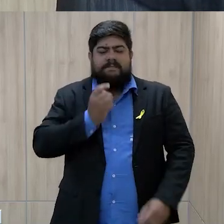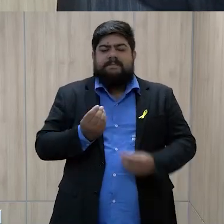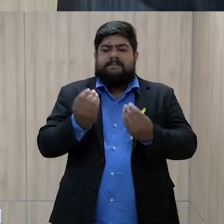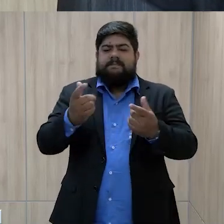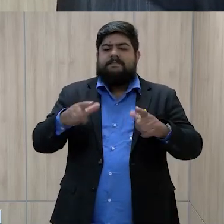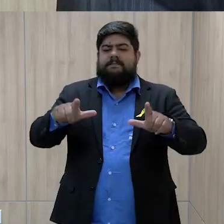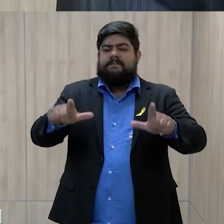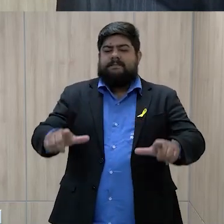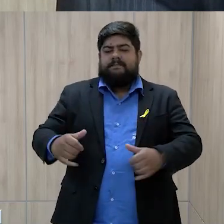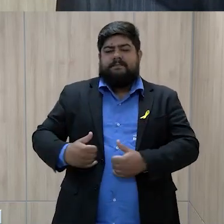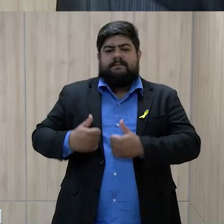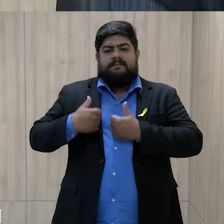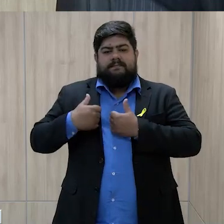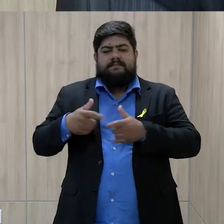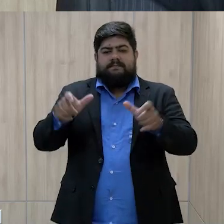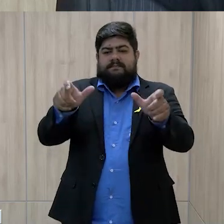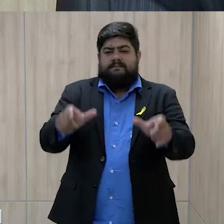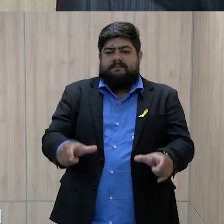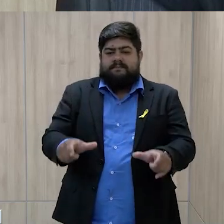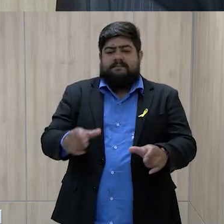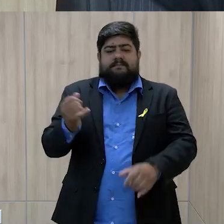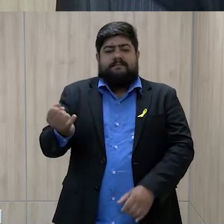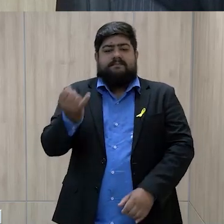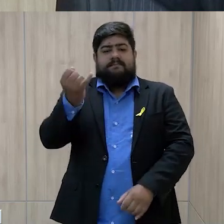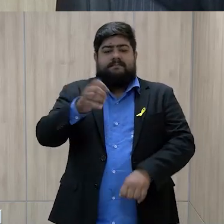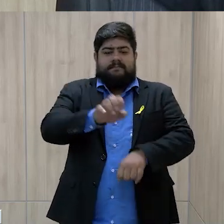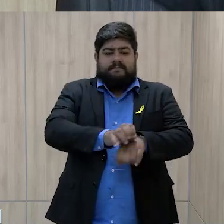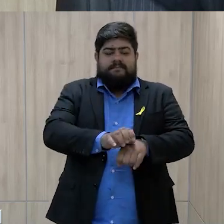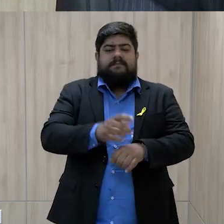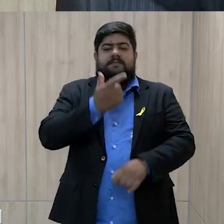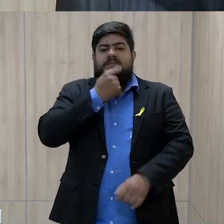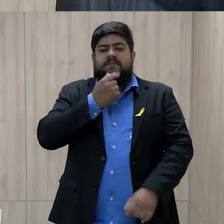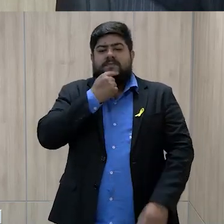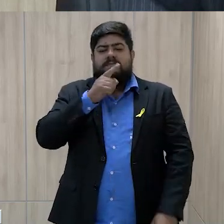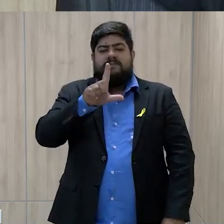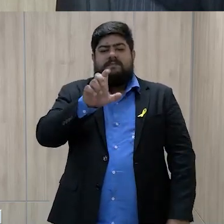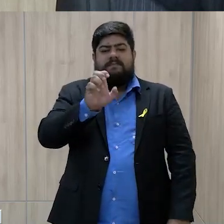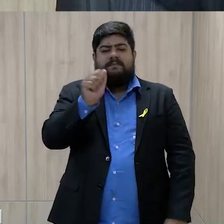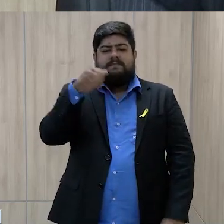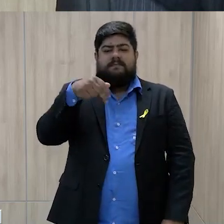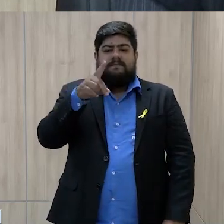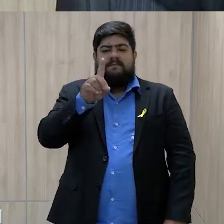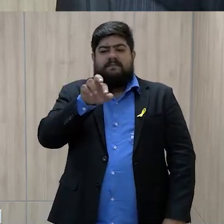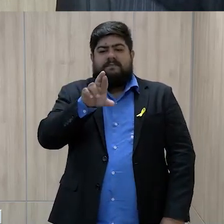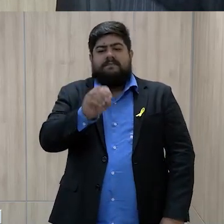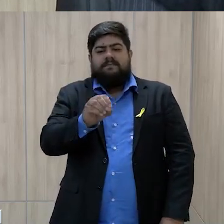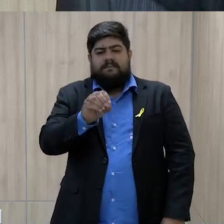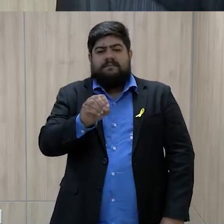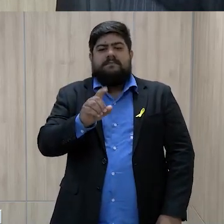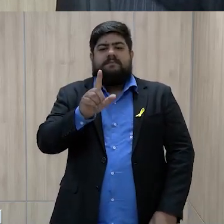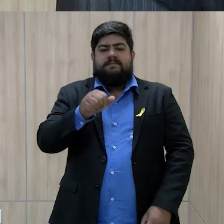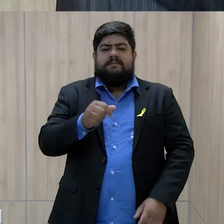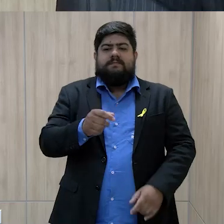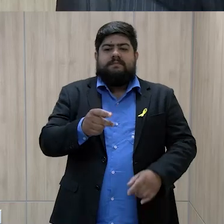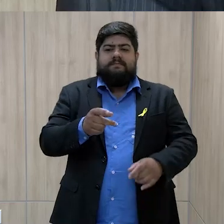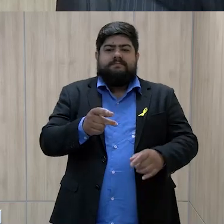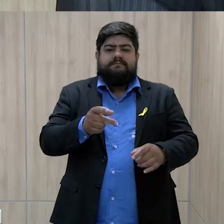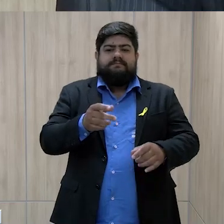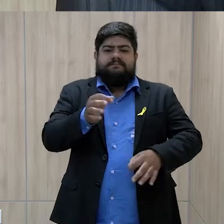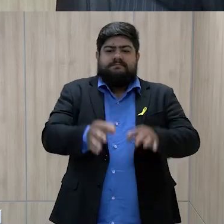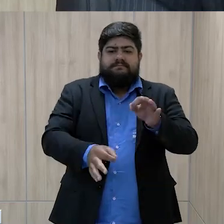Laerte Gomes concede o Título de Cidadão honorário do Estado de Rondônia Ao mesmo senhor Leandro da Costa gandolfo